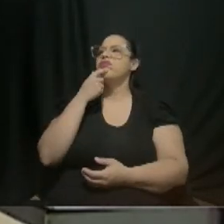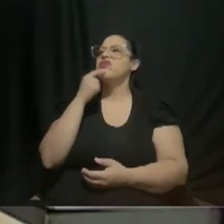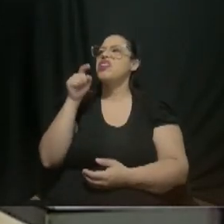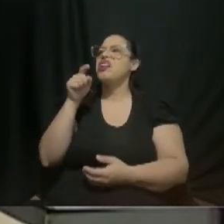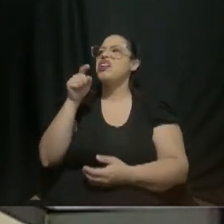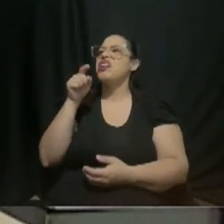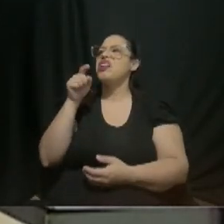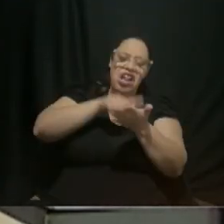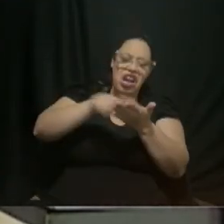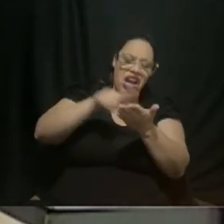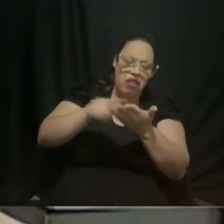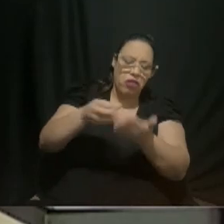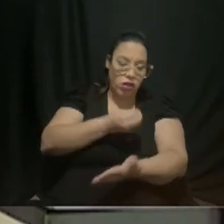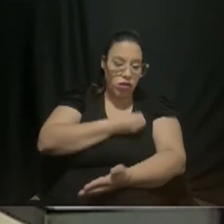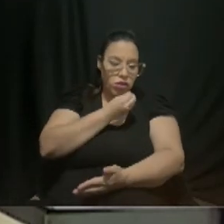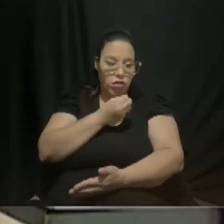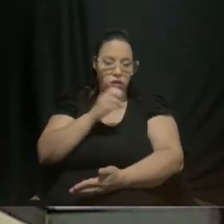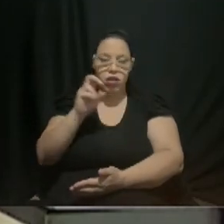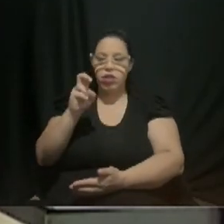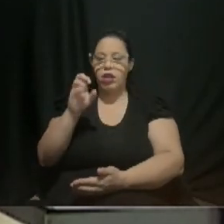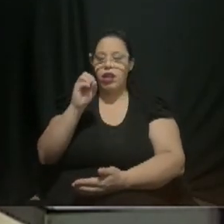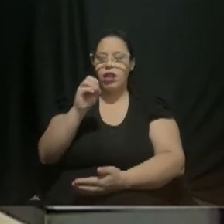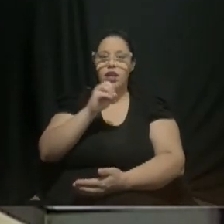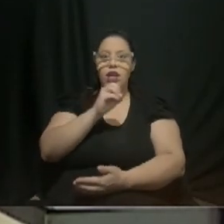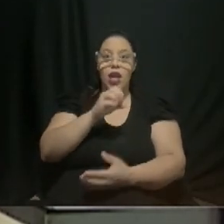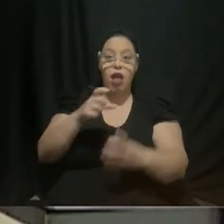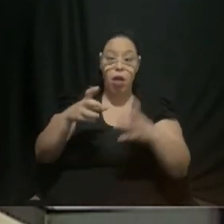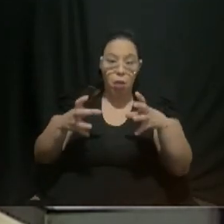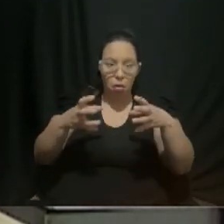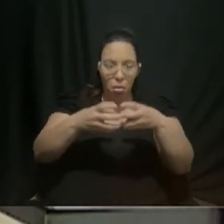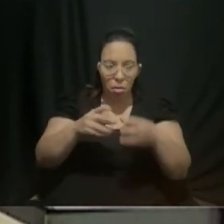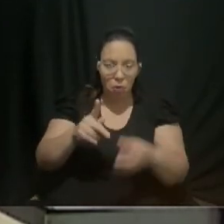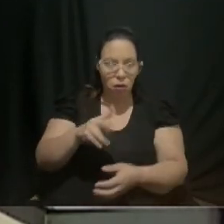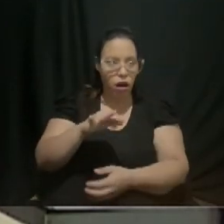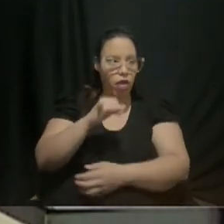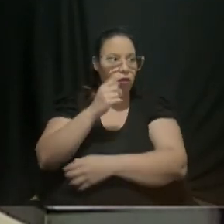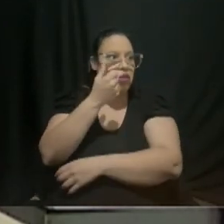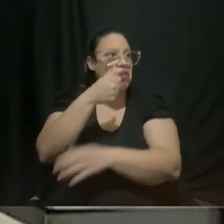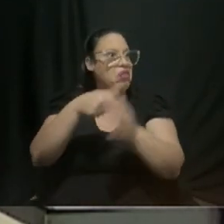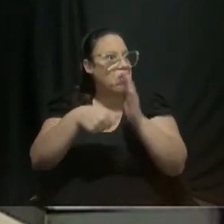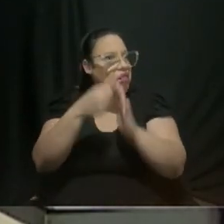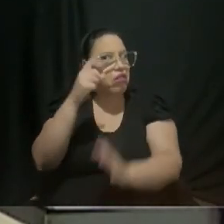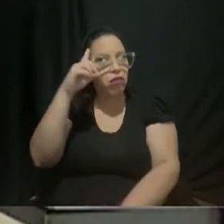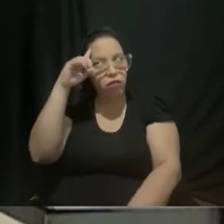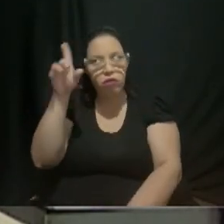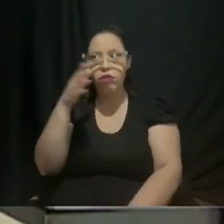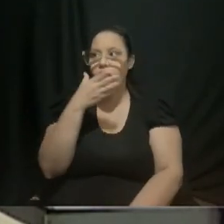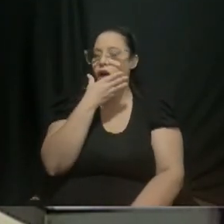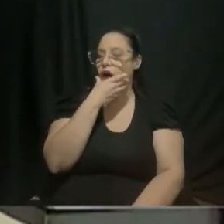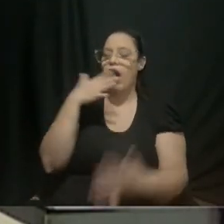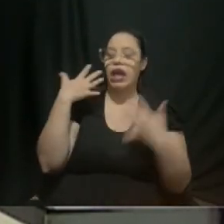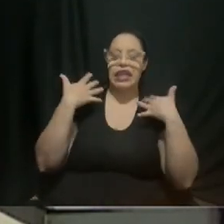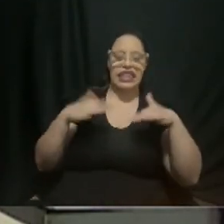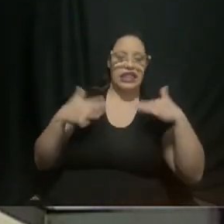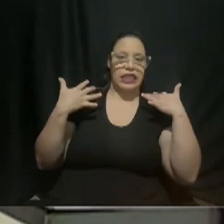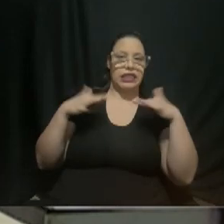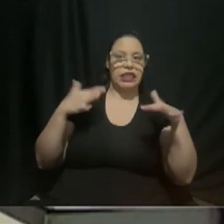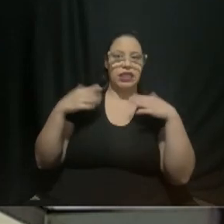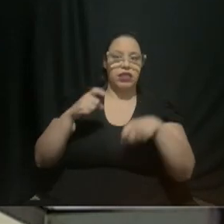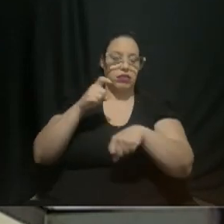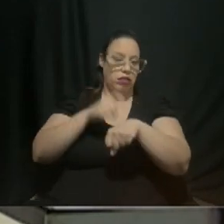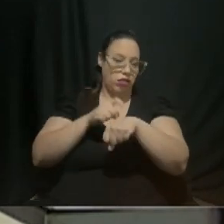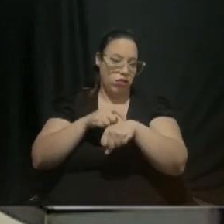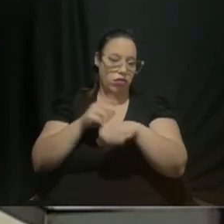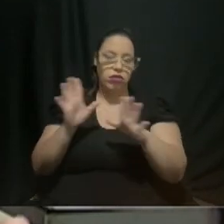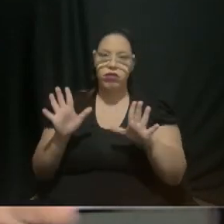Uns 500 pratos. Meu Deus do céu. Em um dia? Em um dia. Uau. Em um dia e poucas horas, né? Poxa vida. A gente começa o almoço